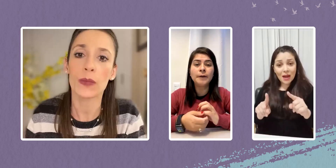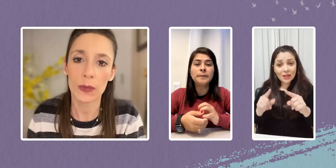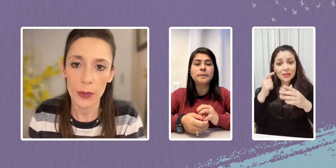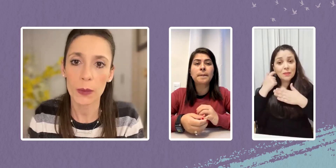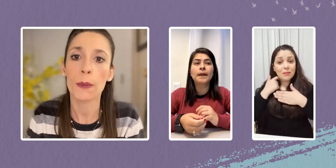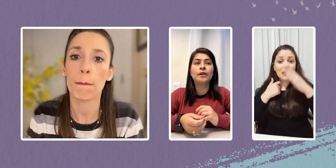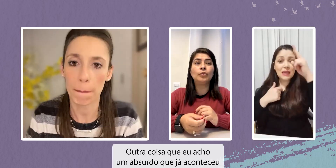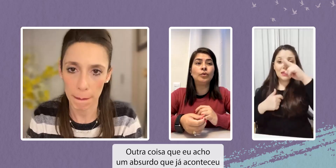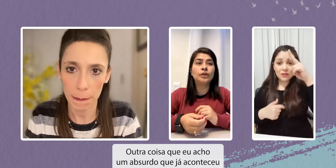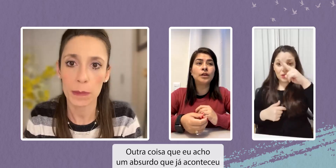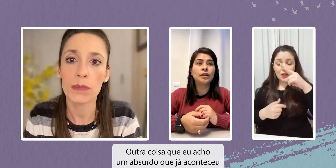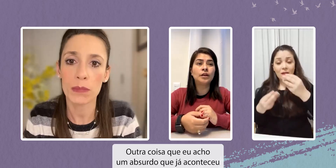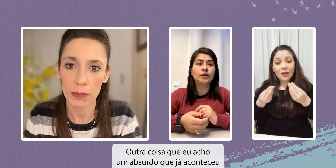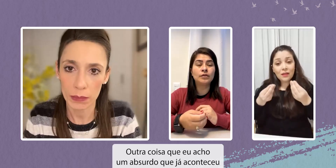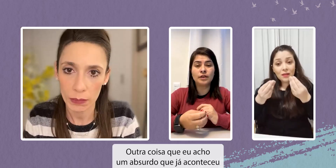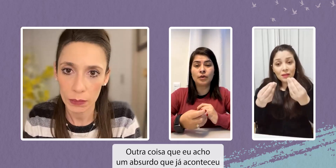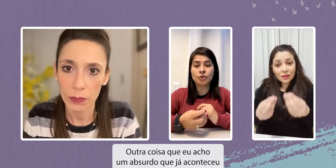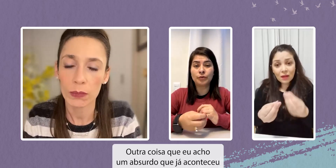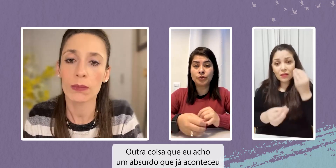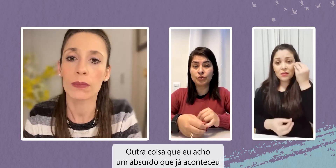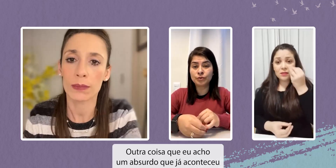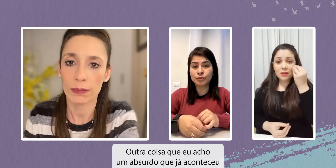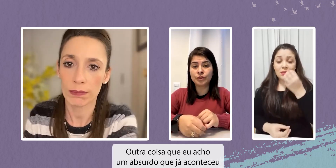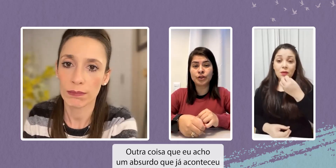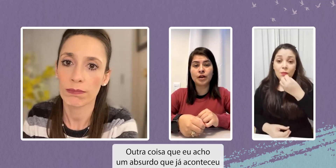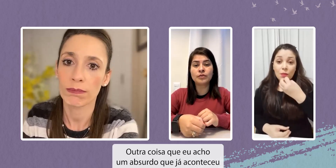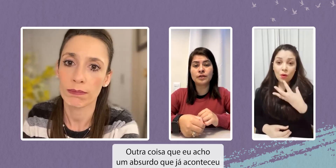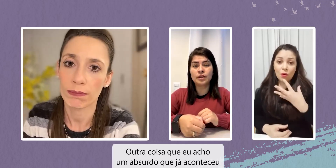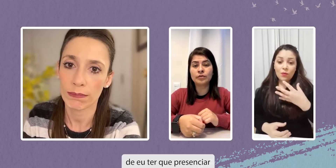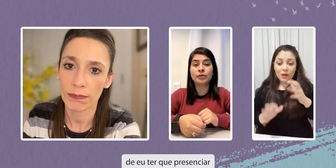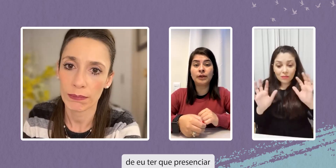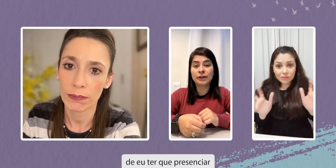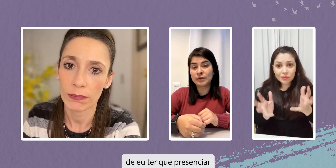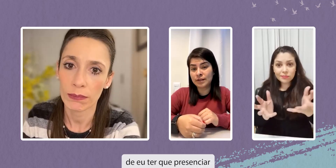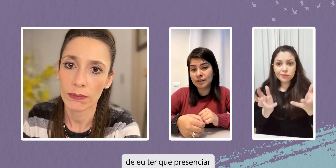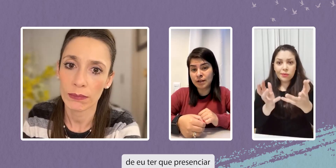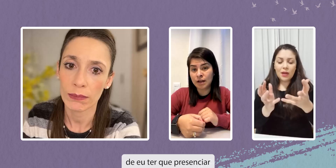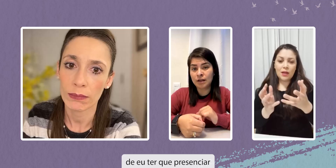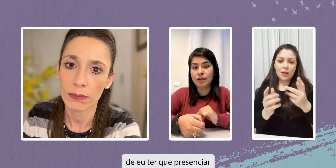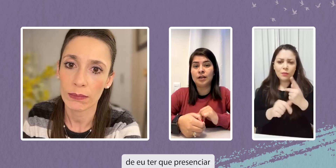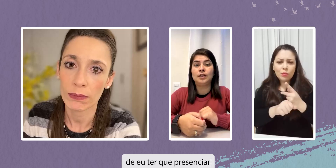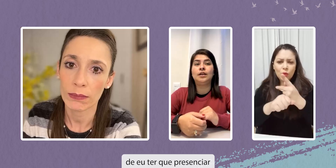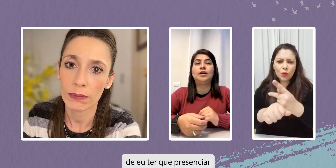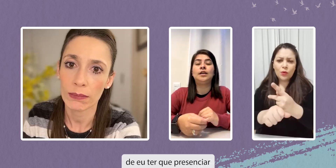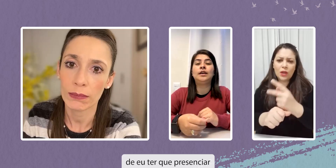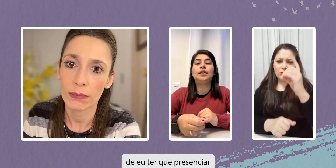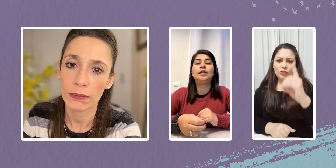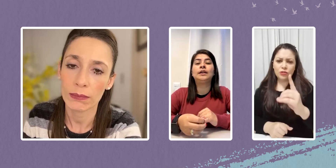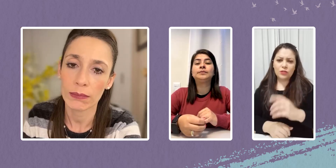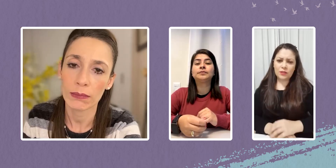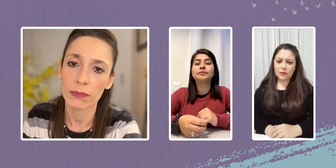né? Outra coisa que eu acho um absurdo, que já aconteceu, devo ter que presenciar,